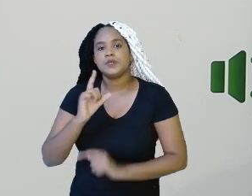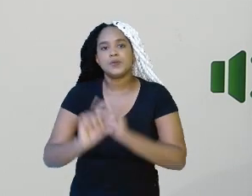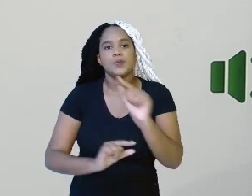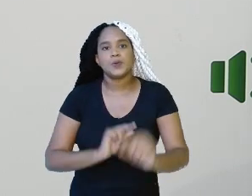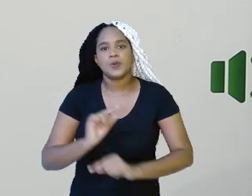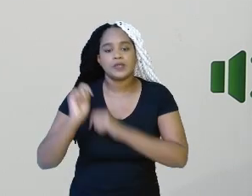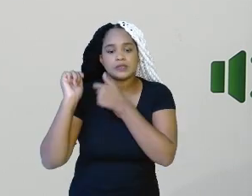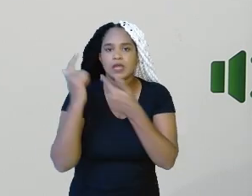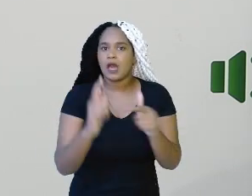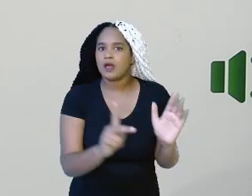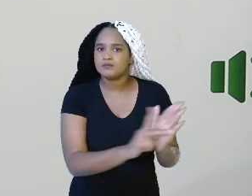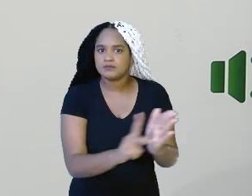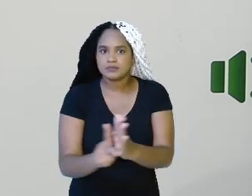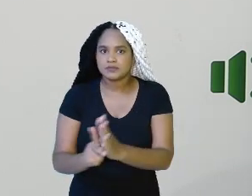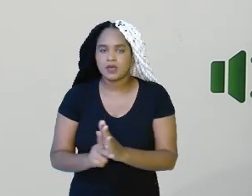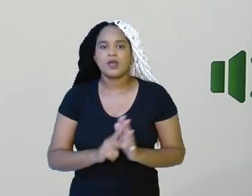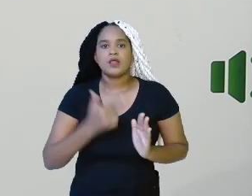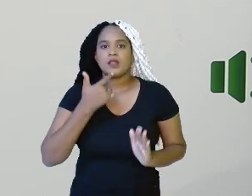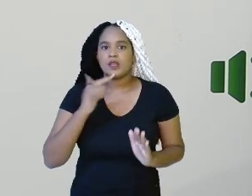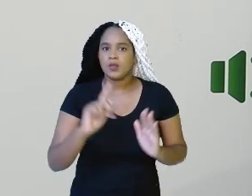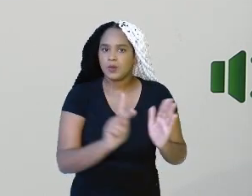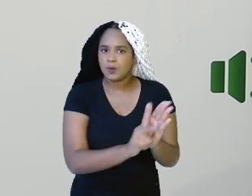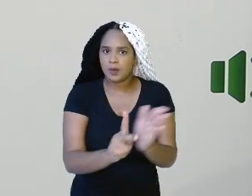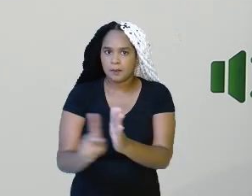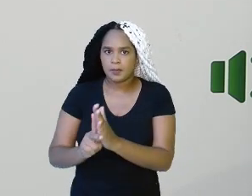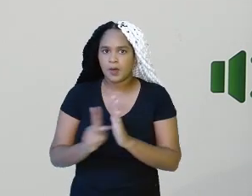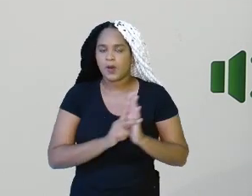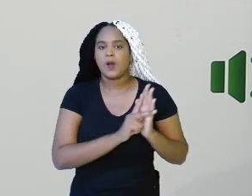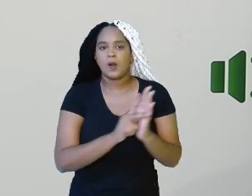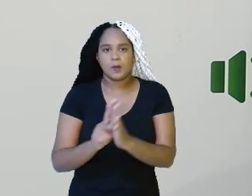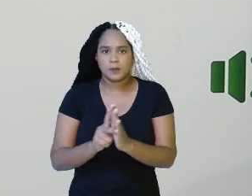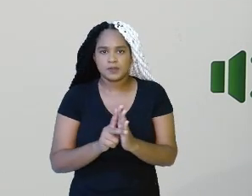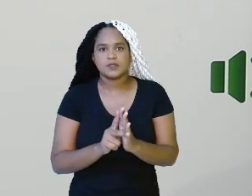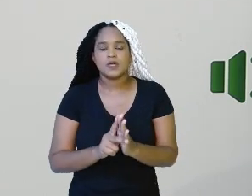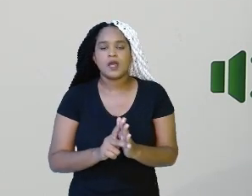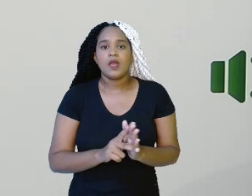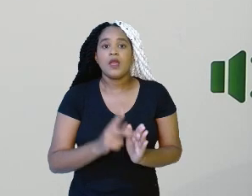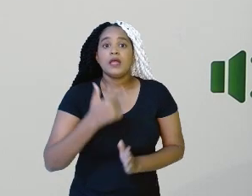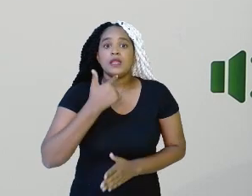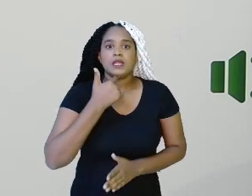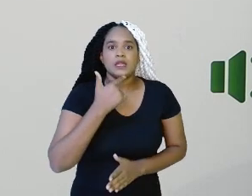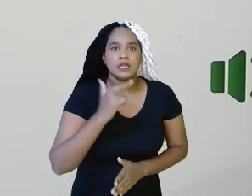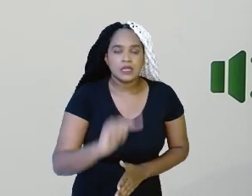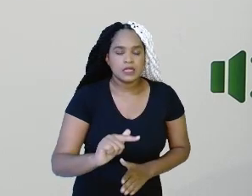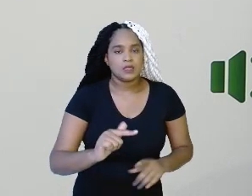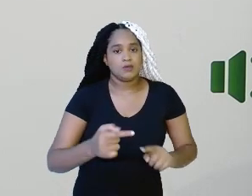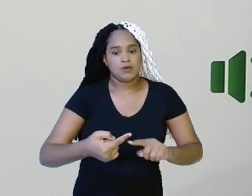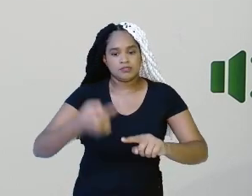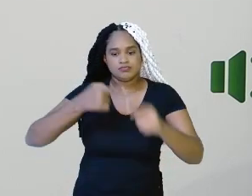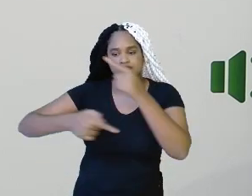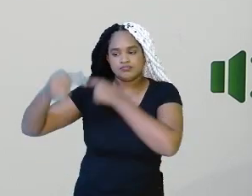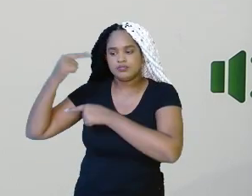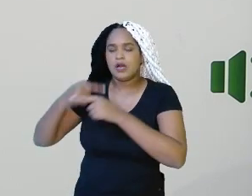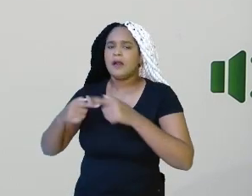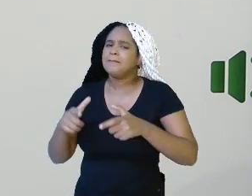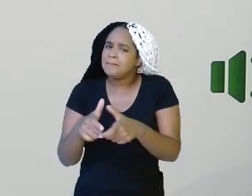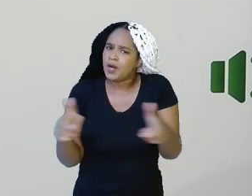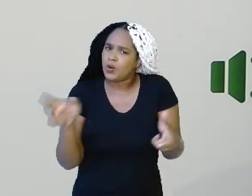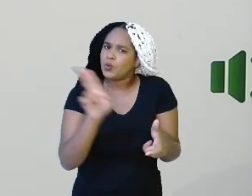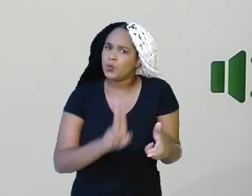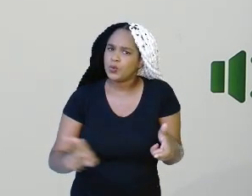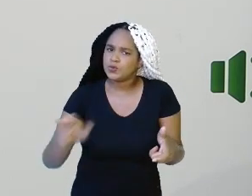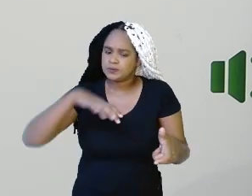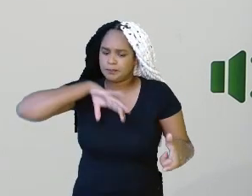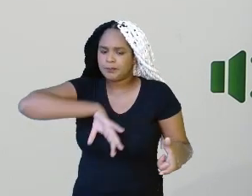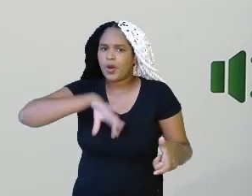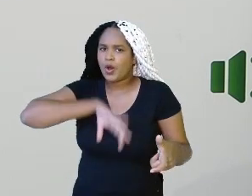sua tradição, o seu idioma, o idioma dos pais deles, né? Porque, claro, a maioria deles também fala a língua portuguesa,